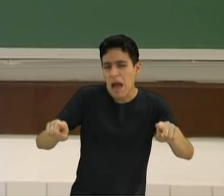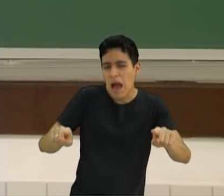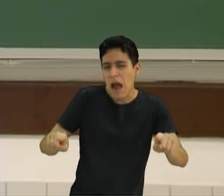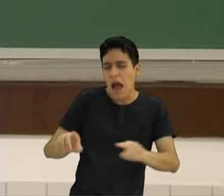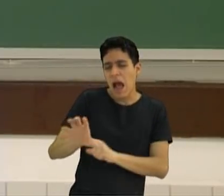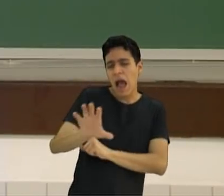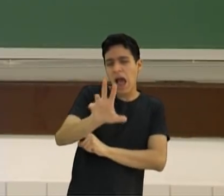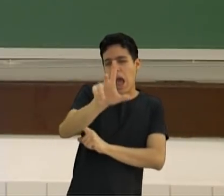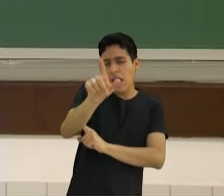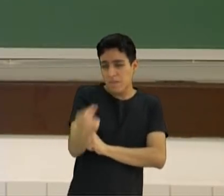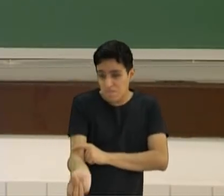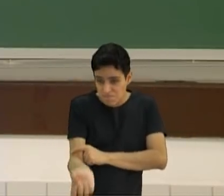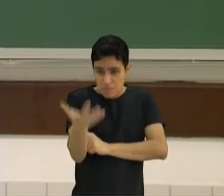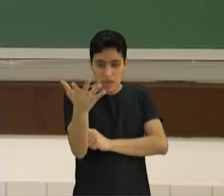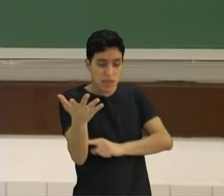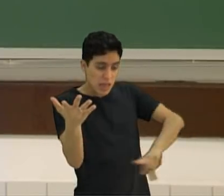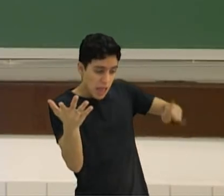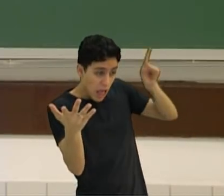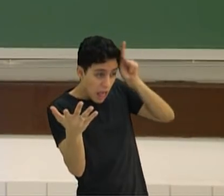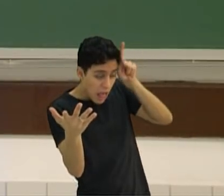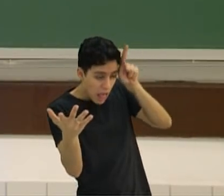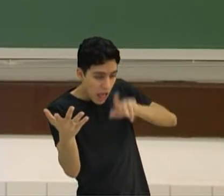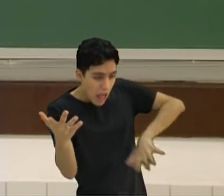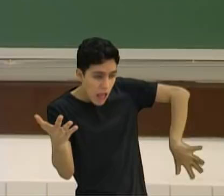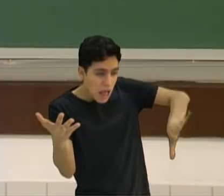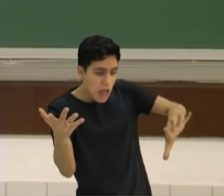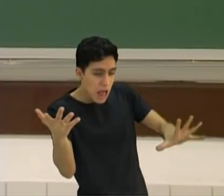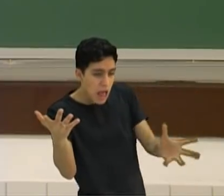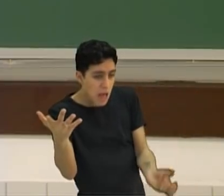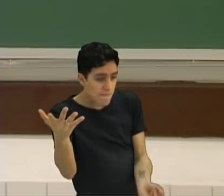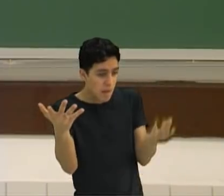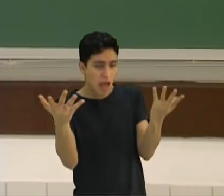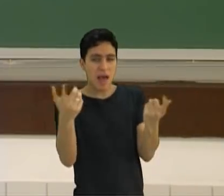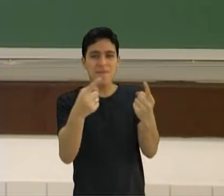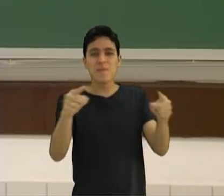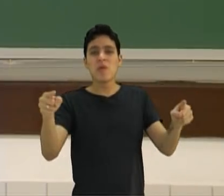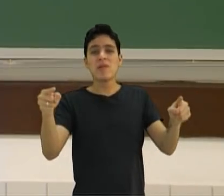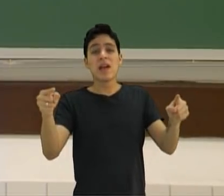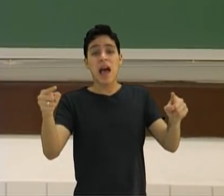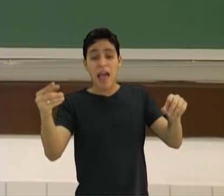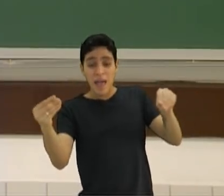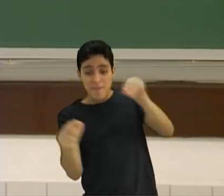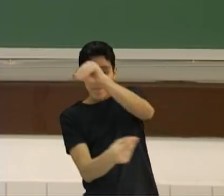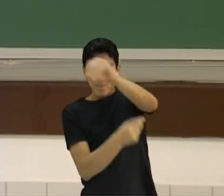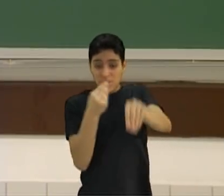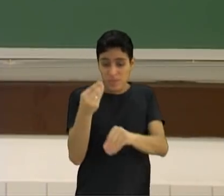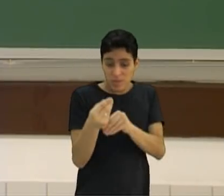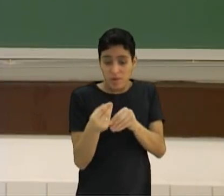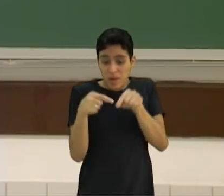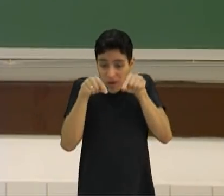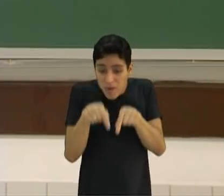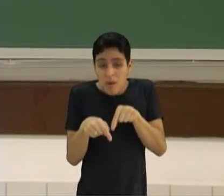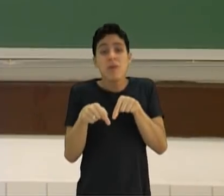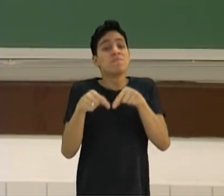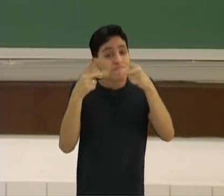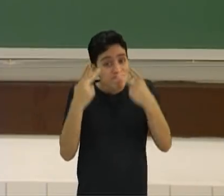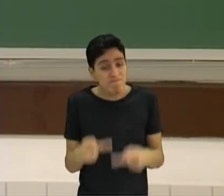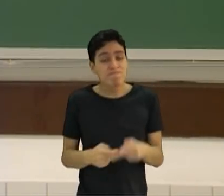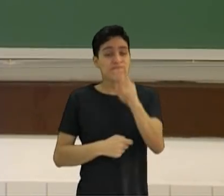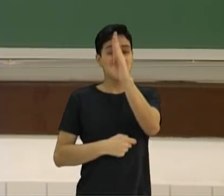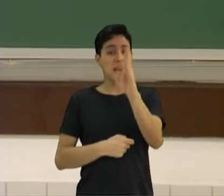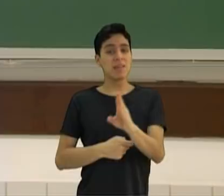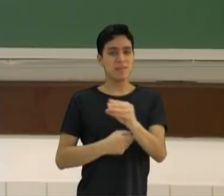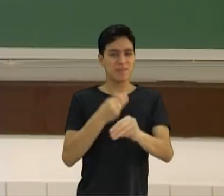que fazem parte, compõem, né, a nossa música brasileira hoje. Então a gente vai entender um pouquinho de quais